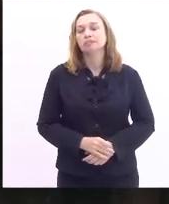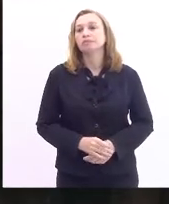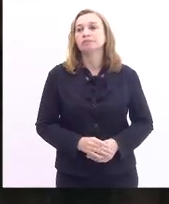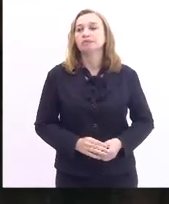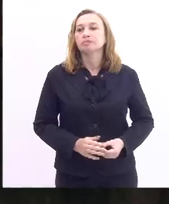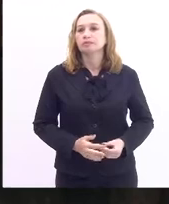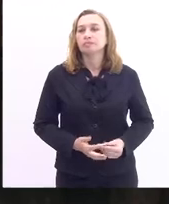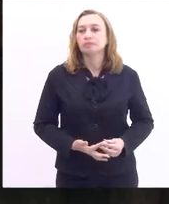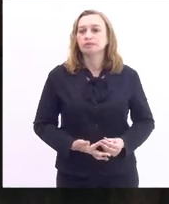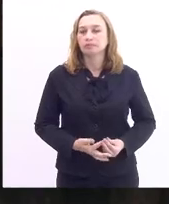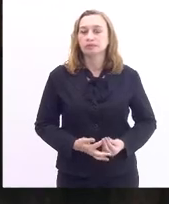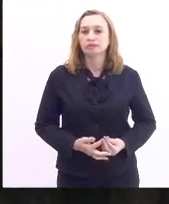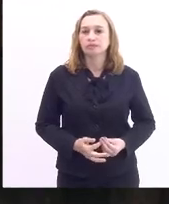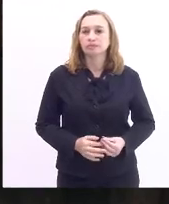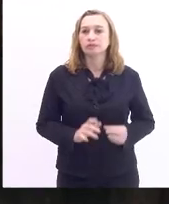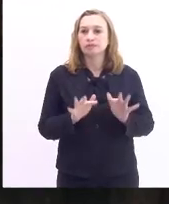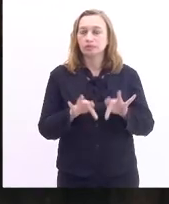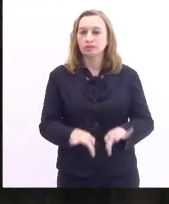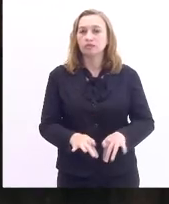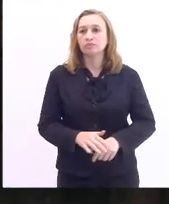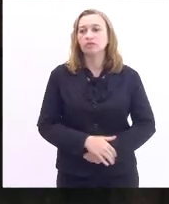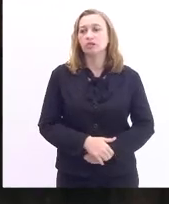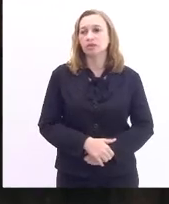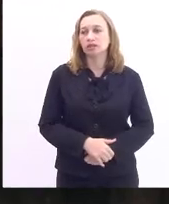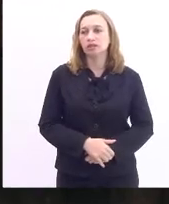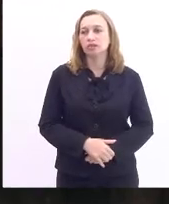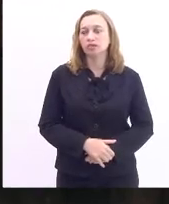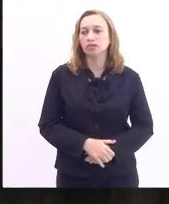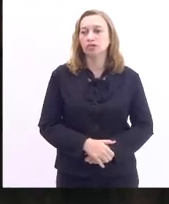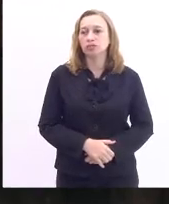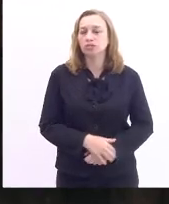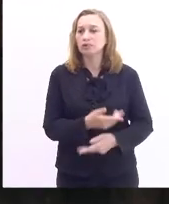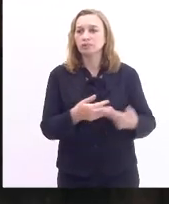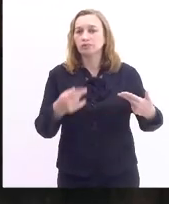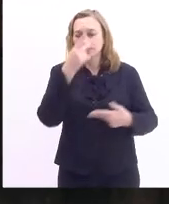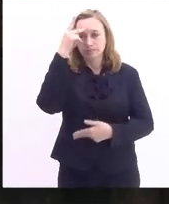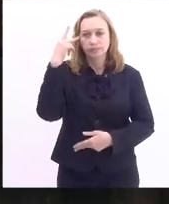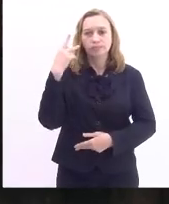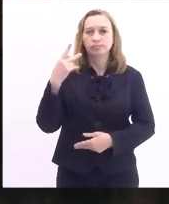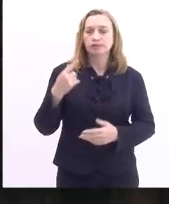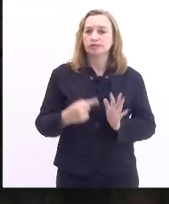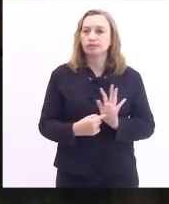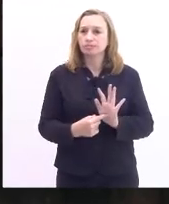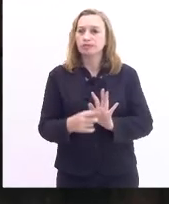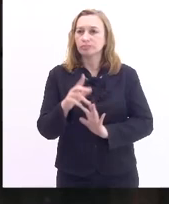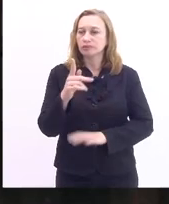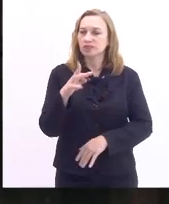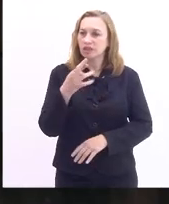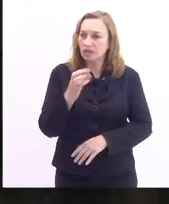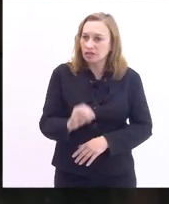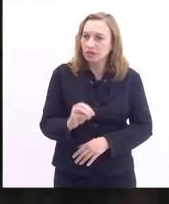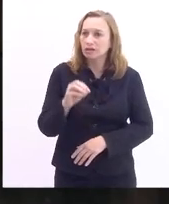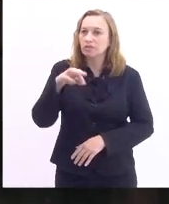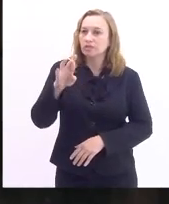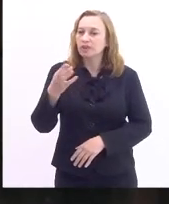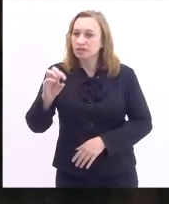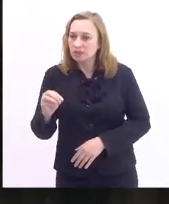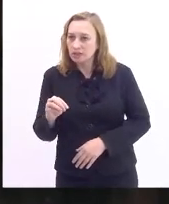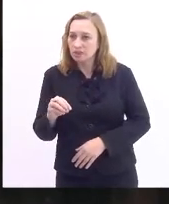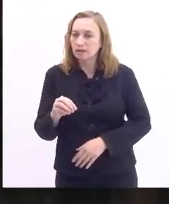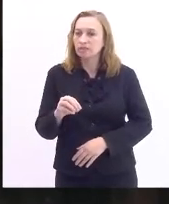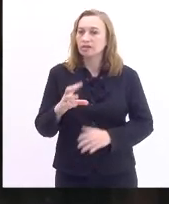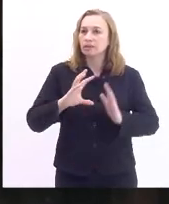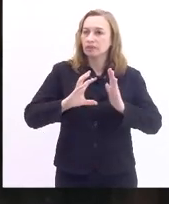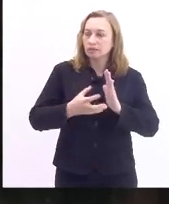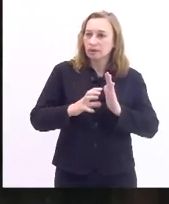mondego finalizando aqui agradecer um monte de gente não o Ricardinho Marcelo Sereno do